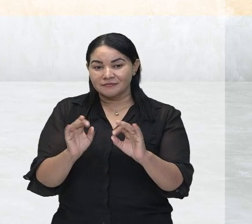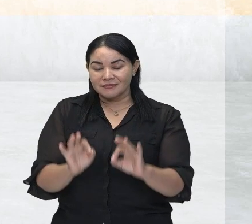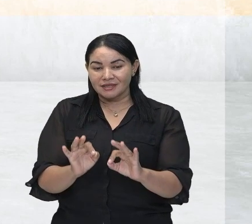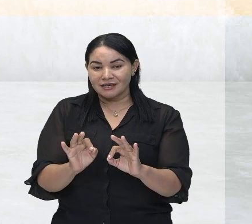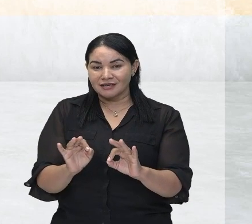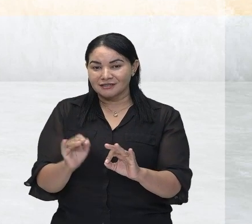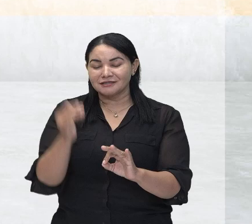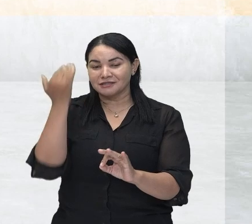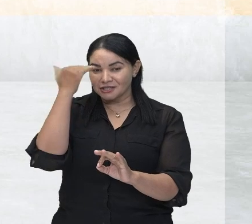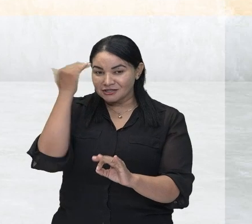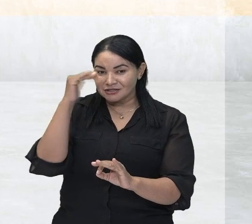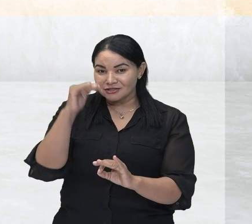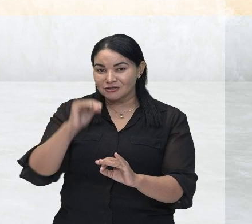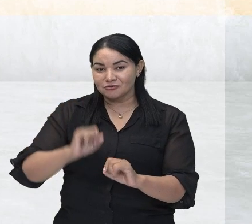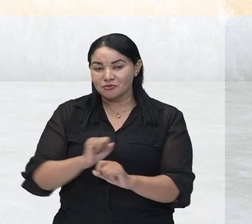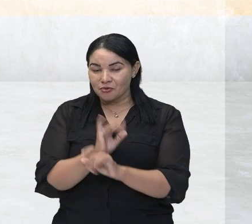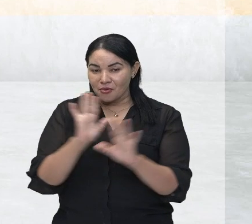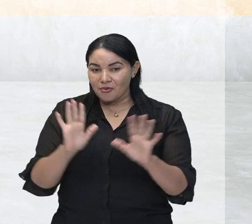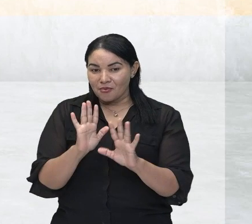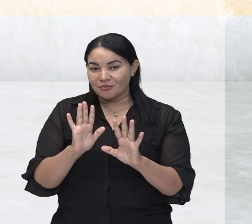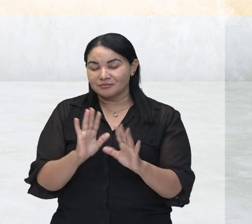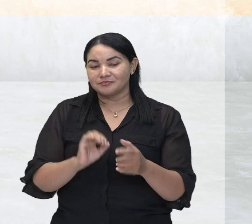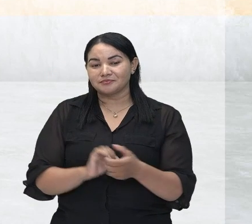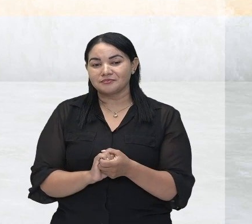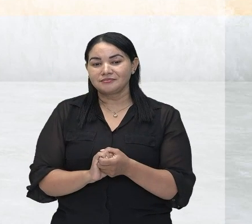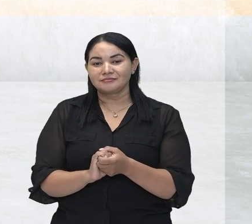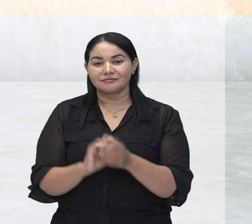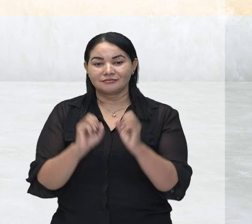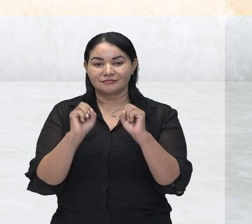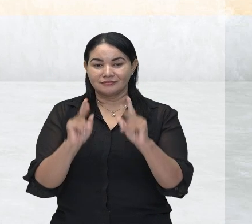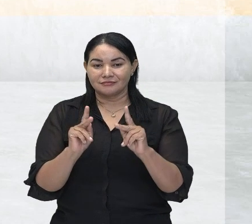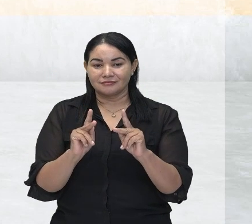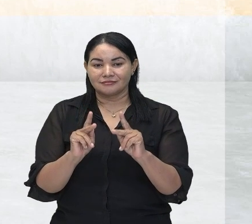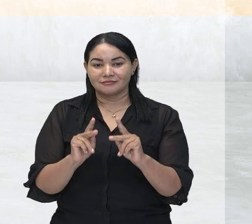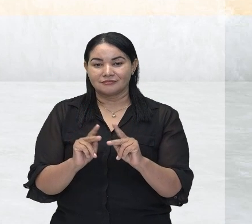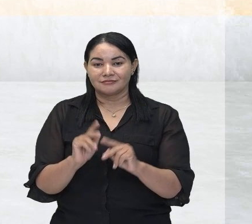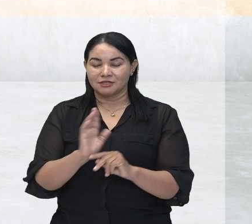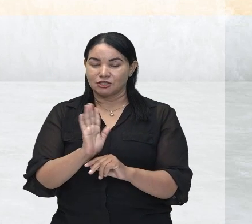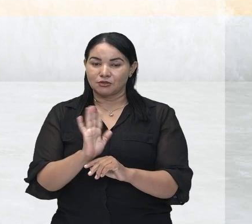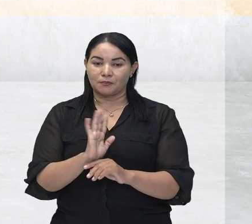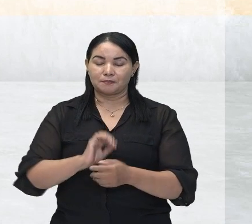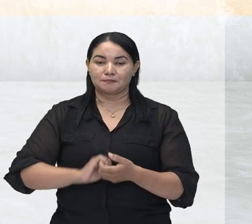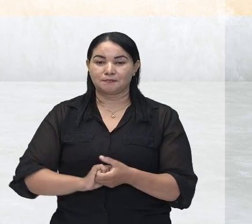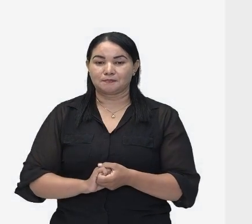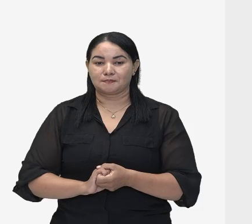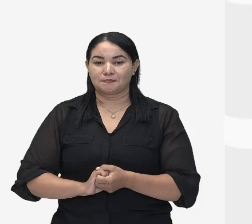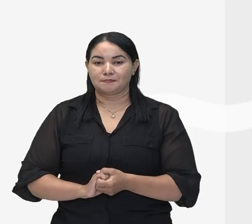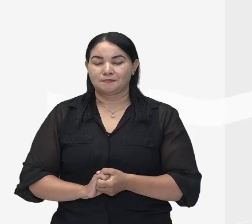Entendido esses pontos aí? Então, beleza. E até a próxima.